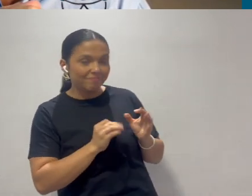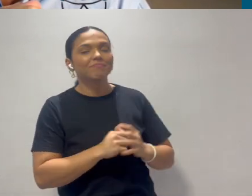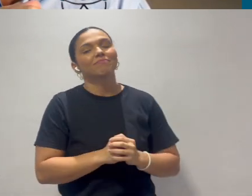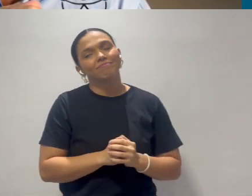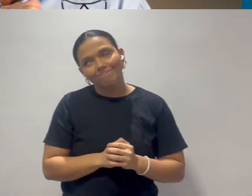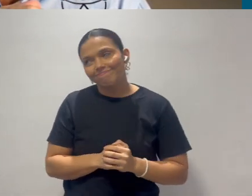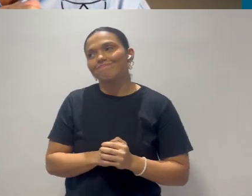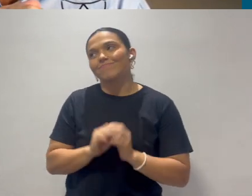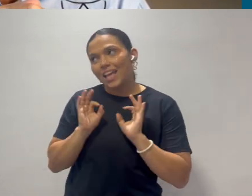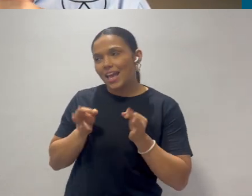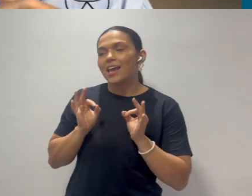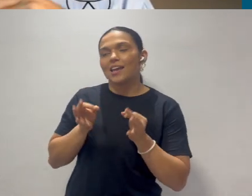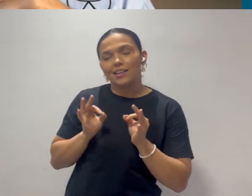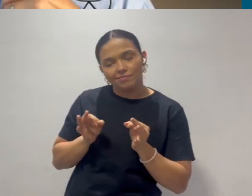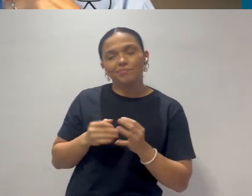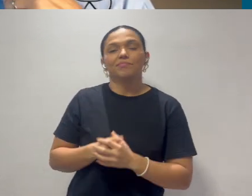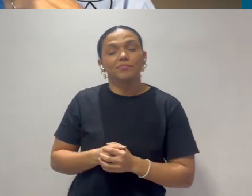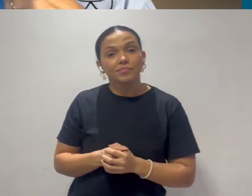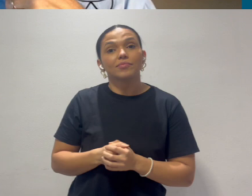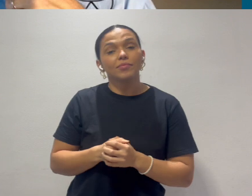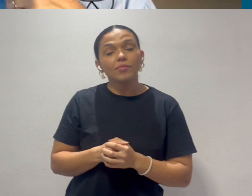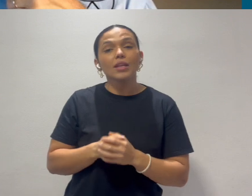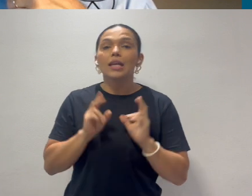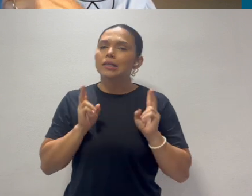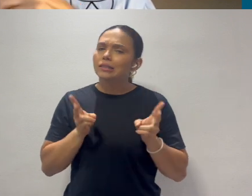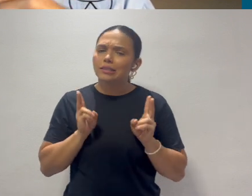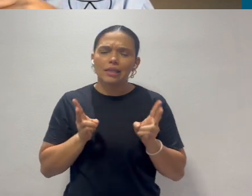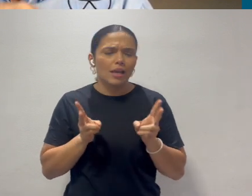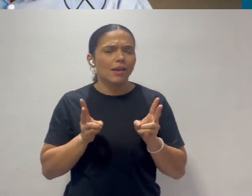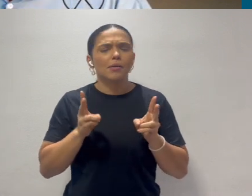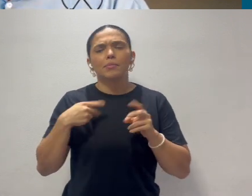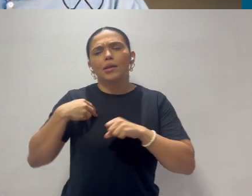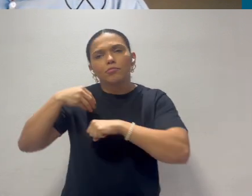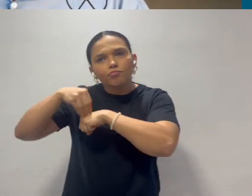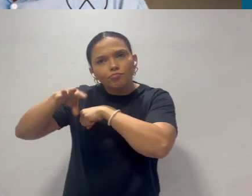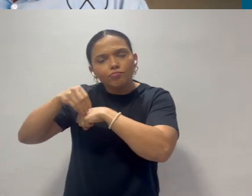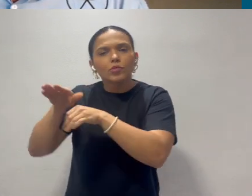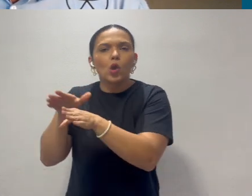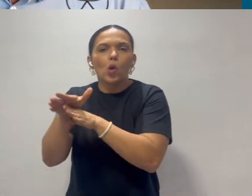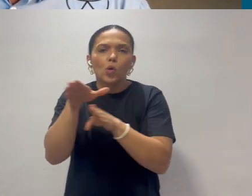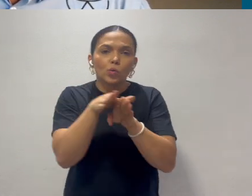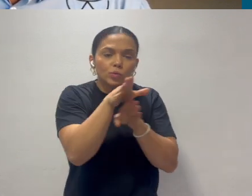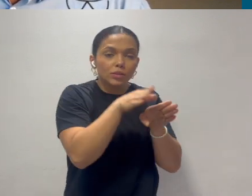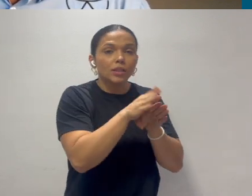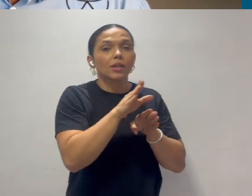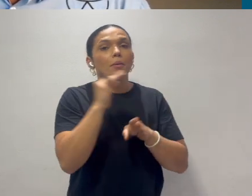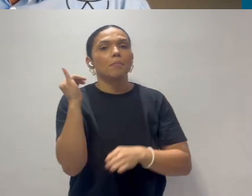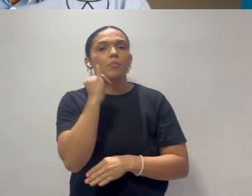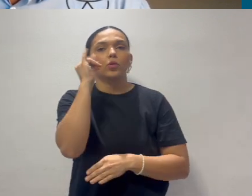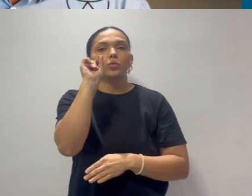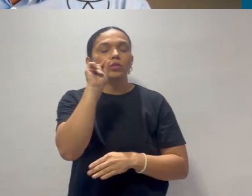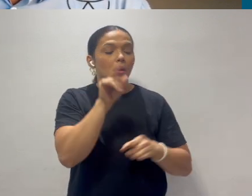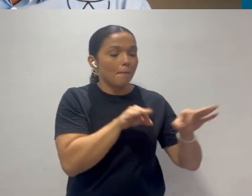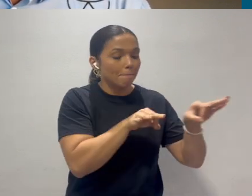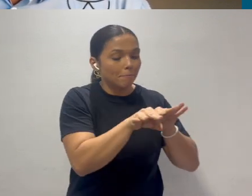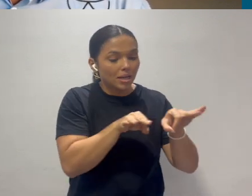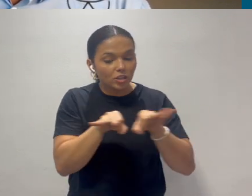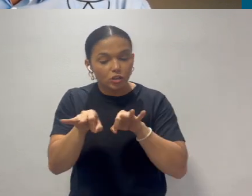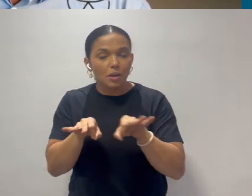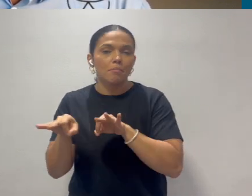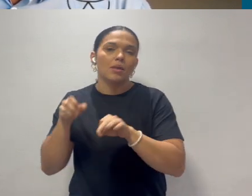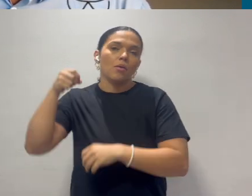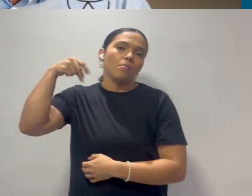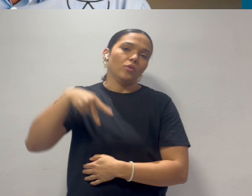bem por aí. É por isso que eu falo muito sobre a importância do planejamento previdenciário. Quando o cliente me procura, eu